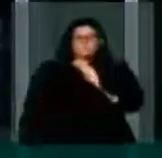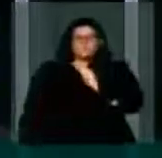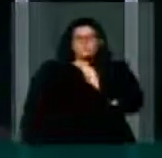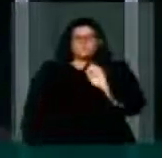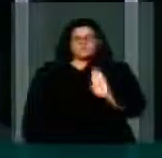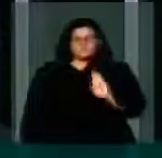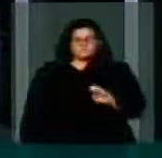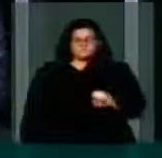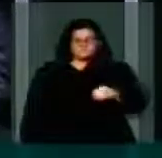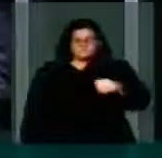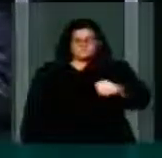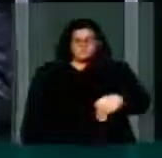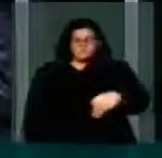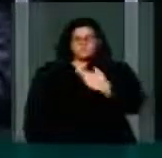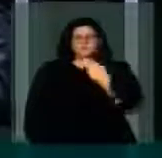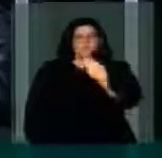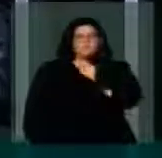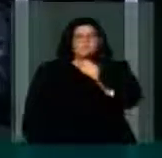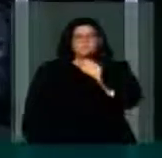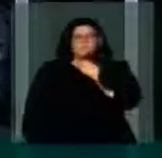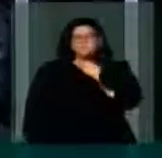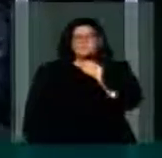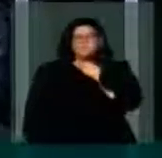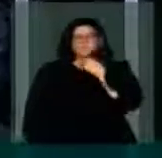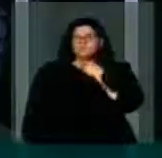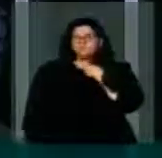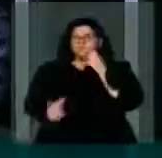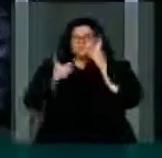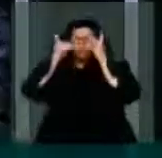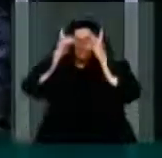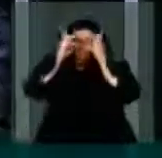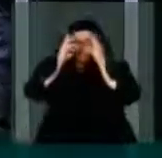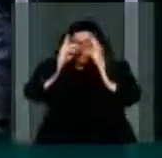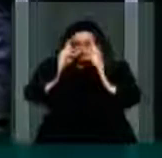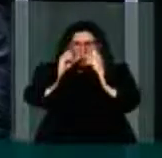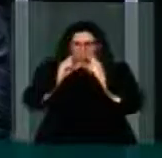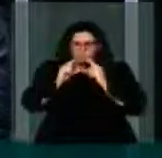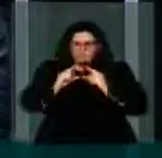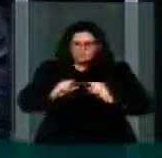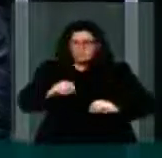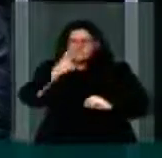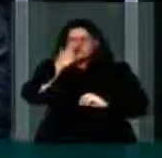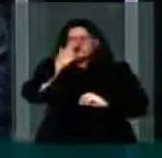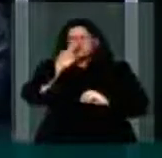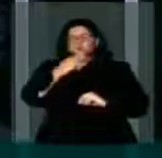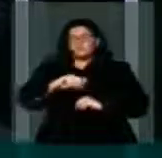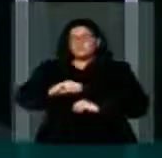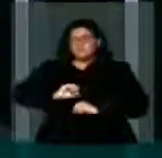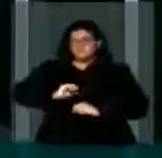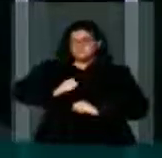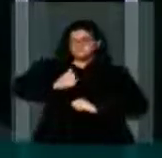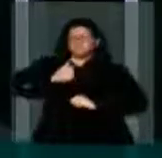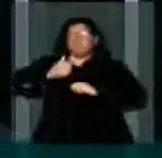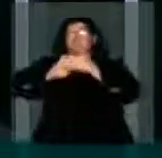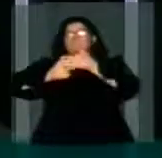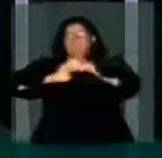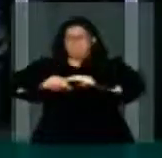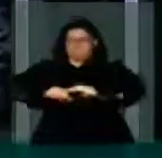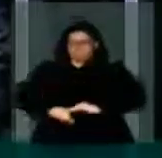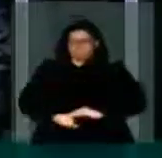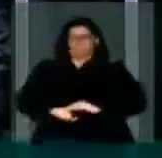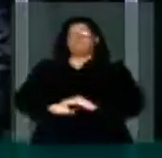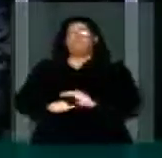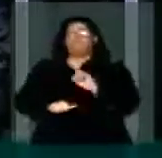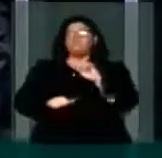para nós desfalecermos diante de tanto mal que nós estamos vendo no nosso país, seja o mal feito por